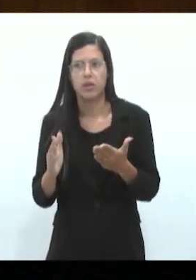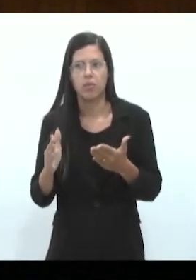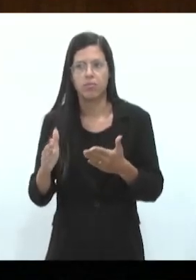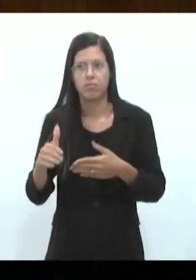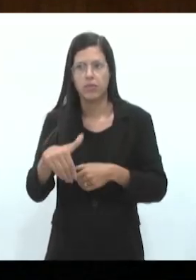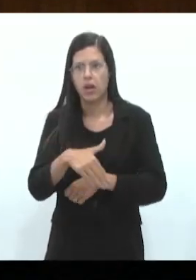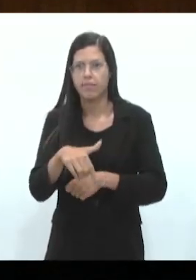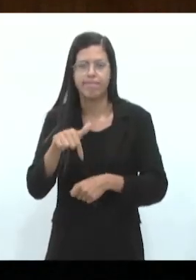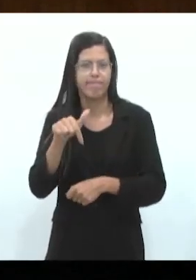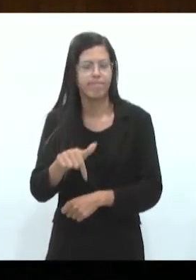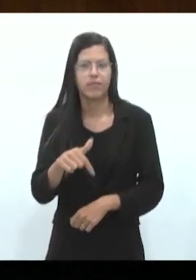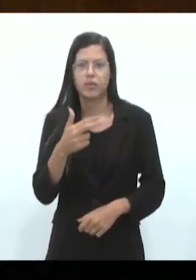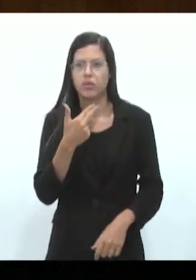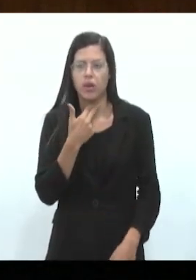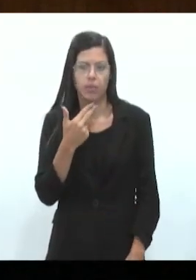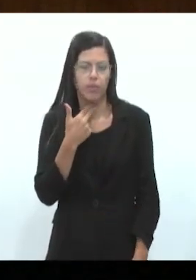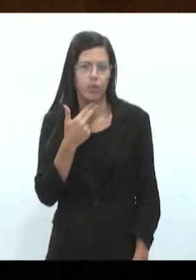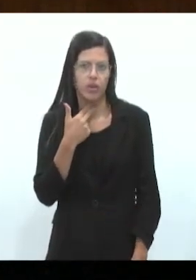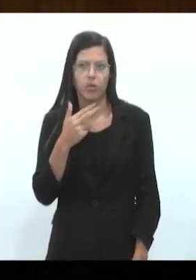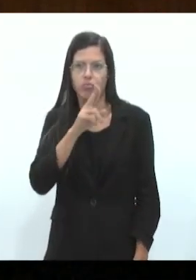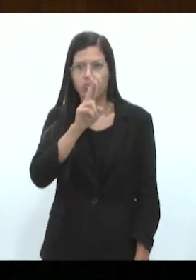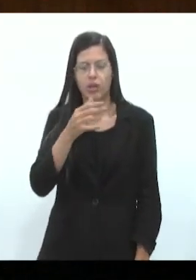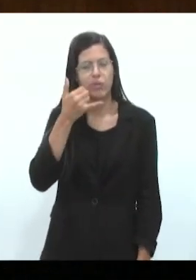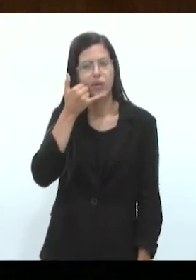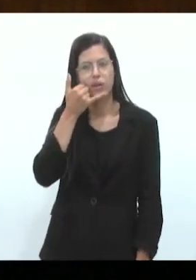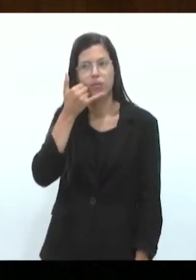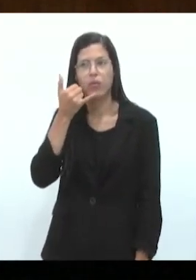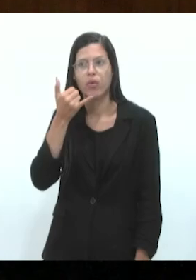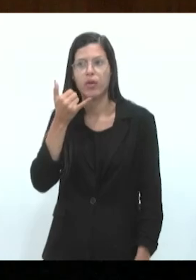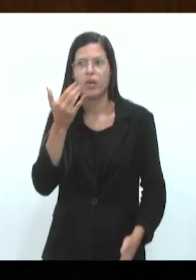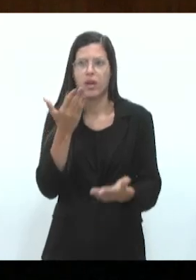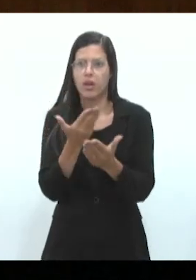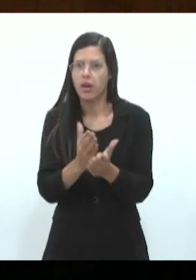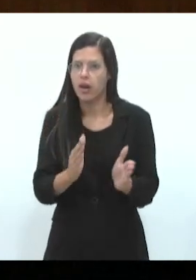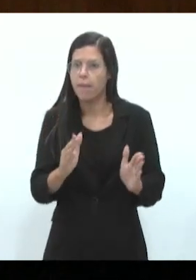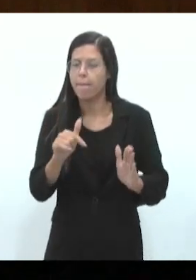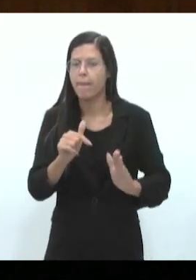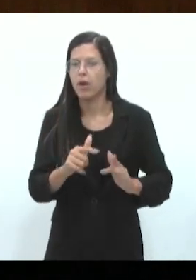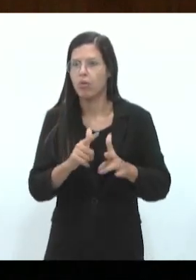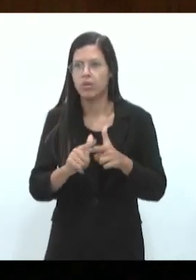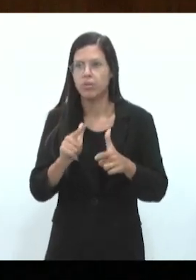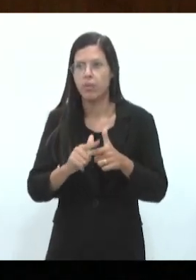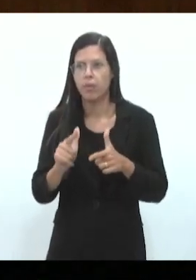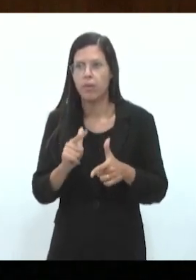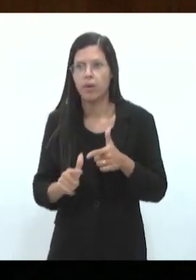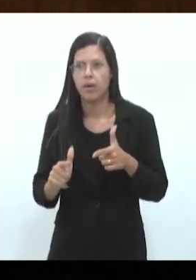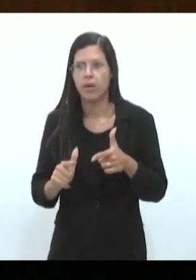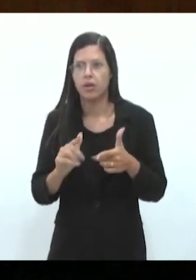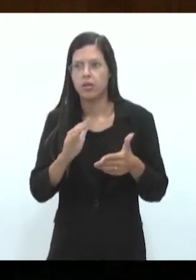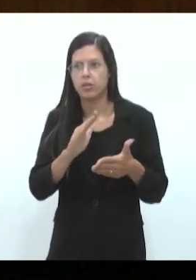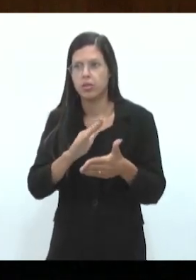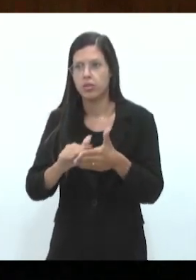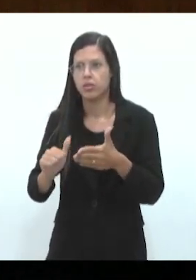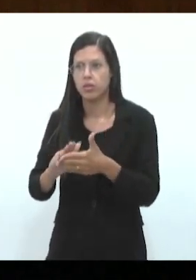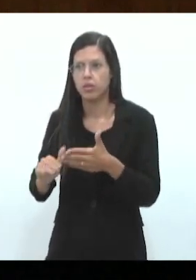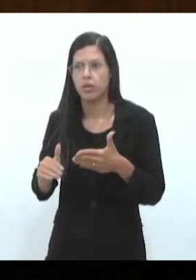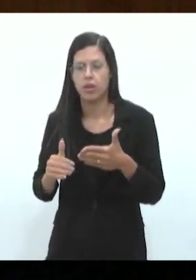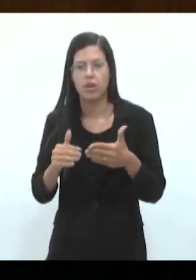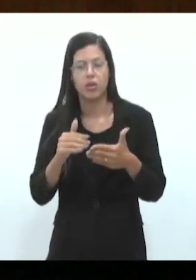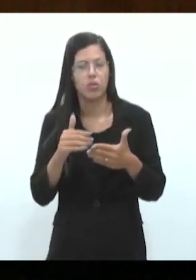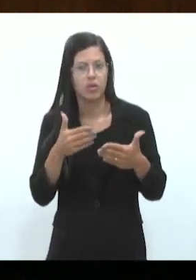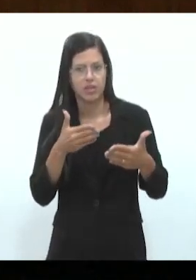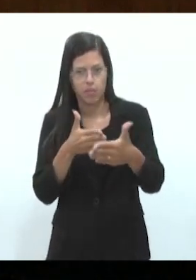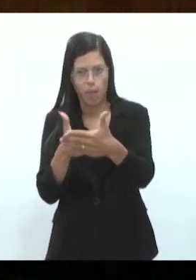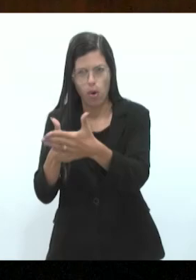ali eu não poderia usar o telefone. E prontamente acabaram com aquela bagunça ali, tirando bloqueadores de celulares, que eu já tinha